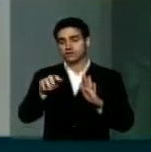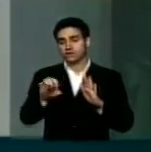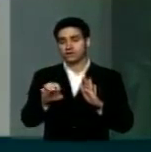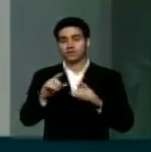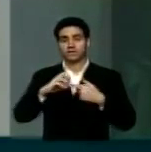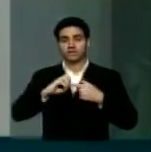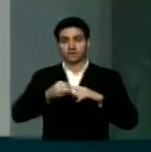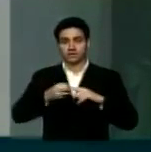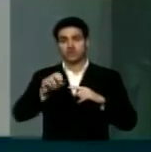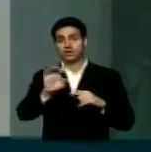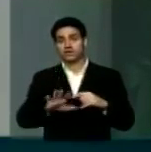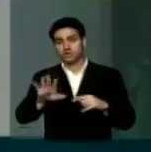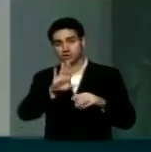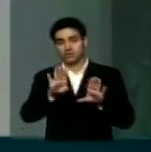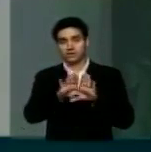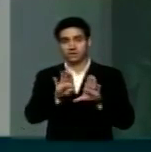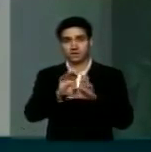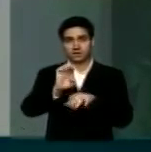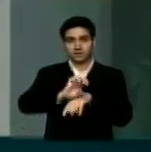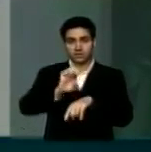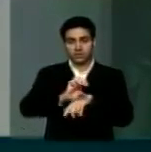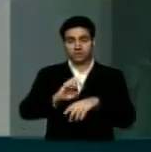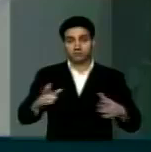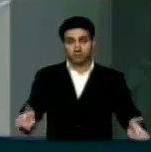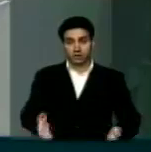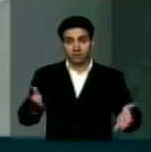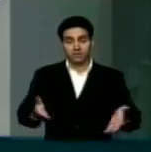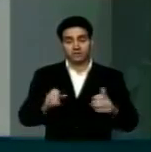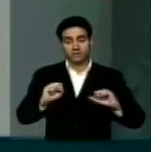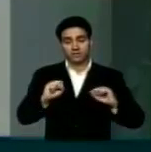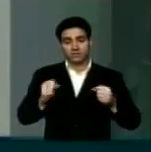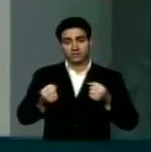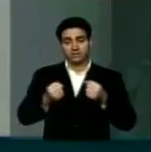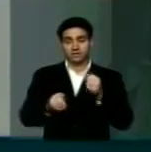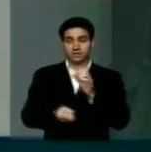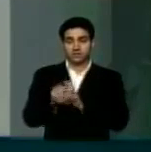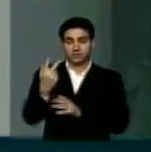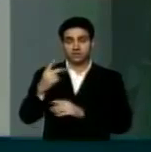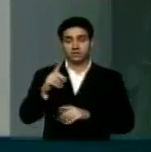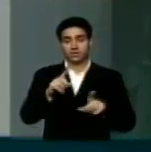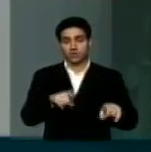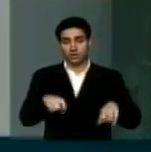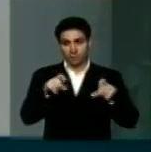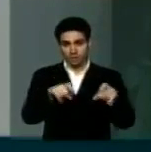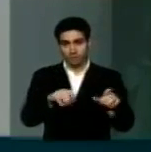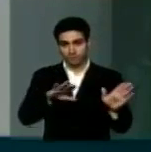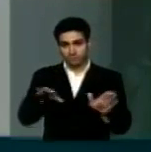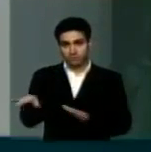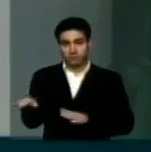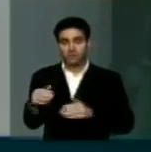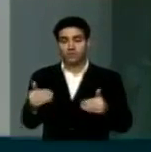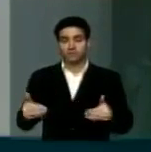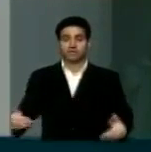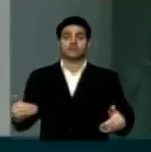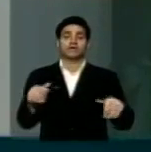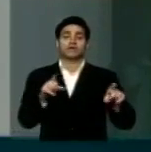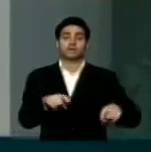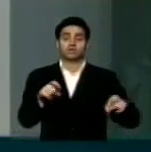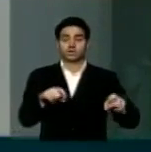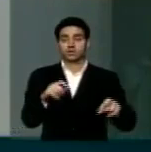cenário nacional e estadual, promovendo a defesa de produtores rurais em cadeia. Que o Ministério da